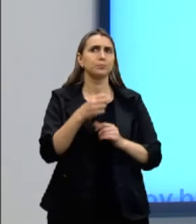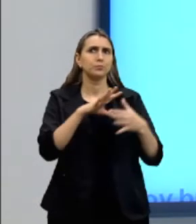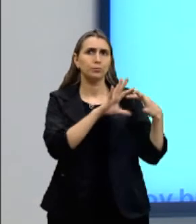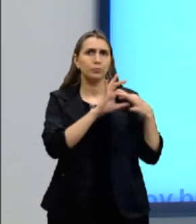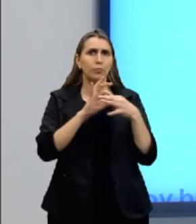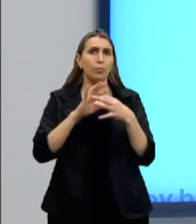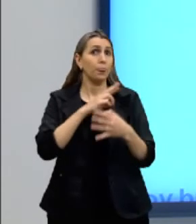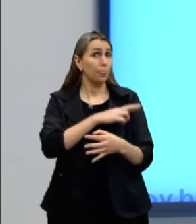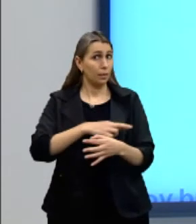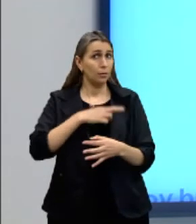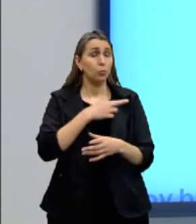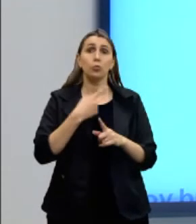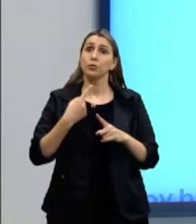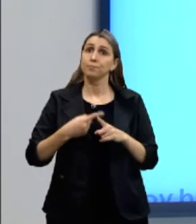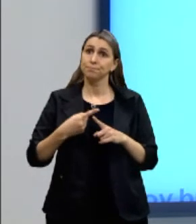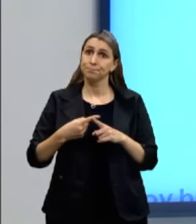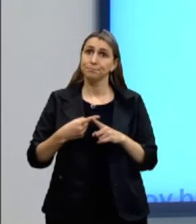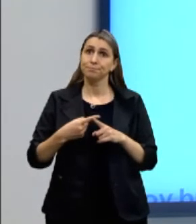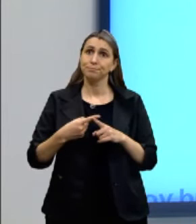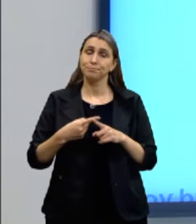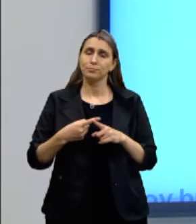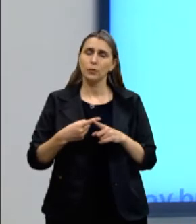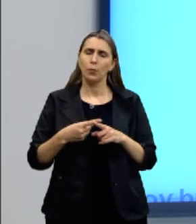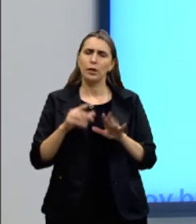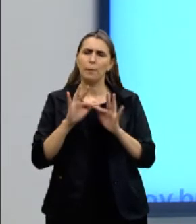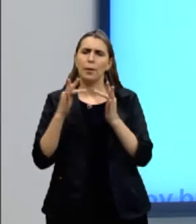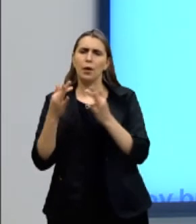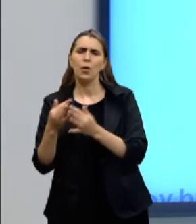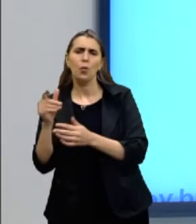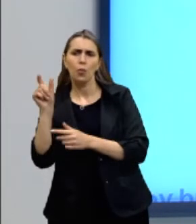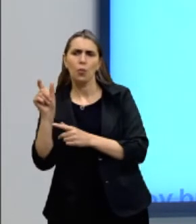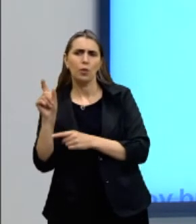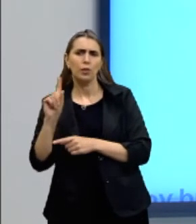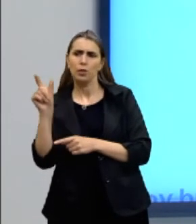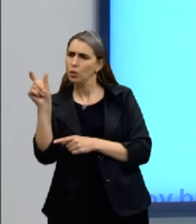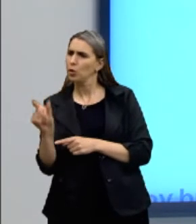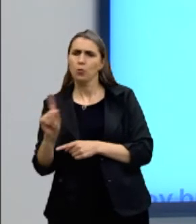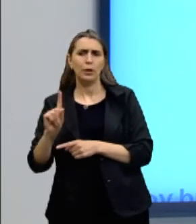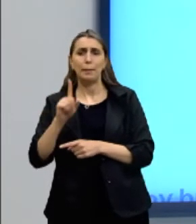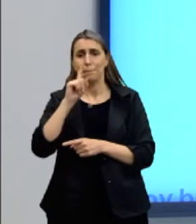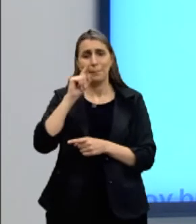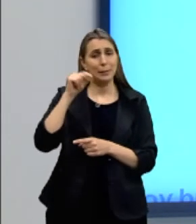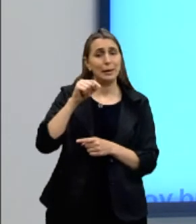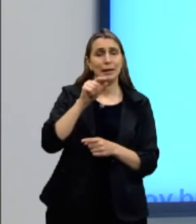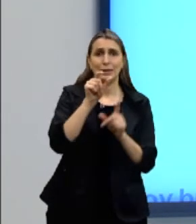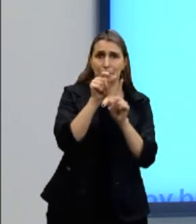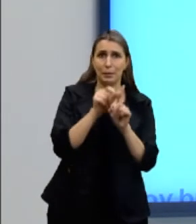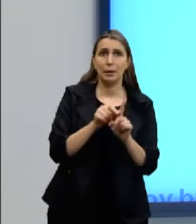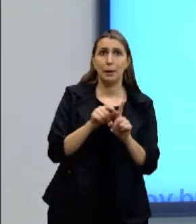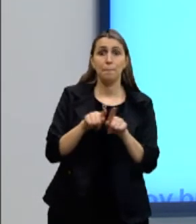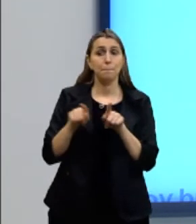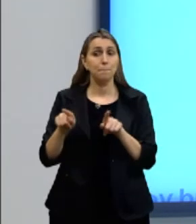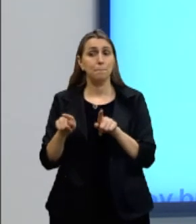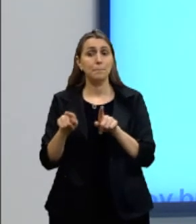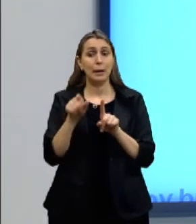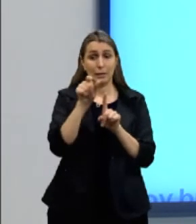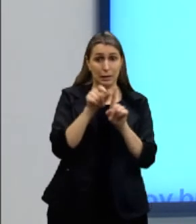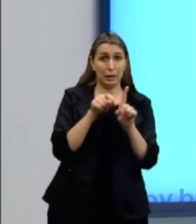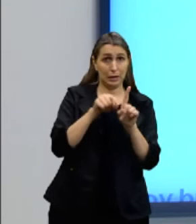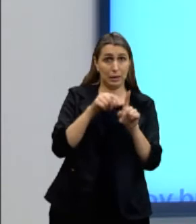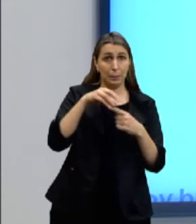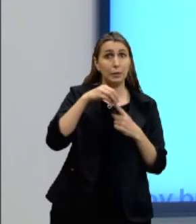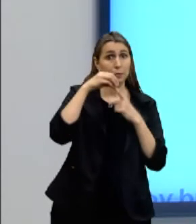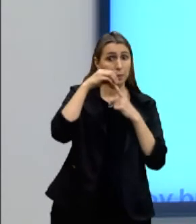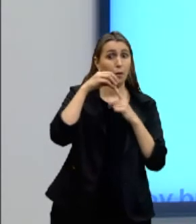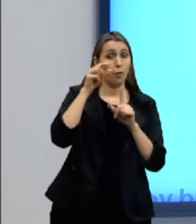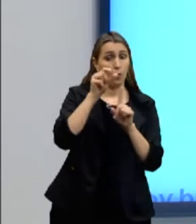contexto do Romantismo por quê Porque aparenta ela não era mãe da Dona Aurélia mas Aurélia Camargo que a